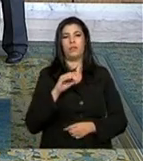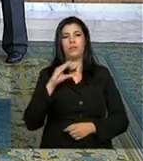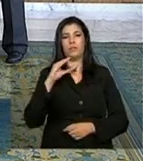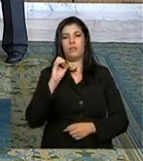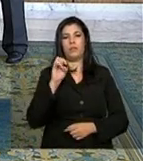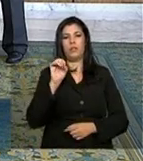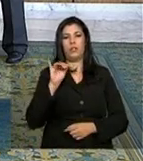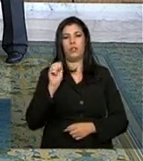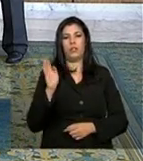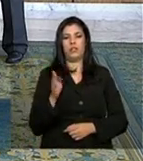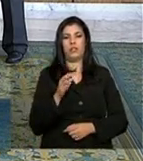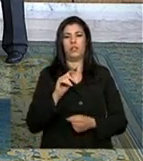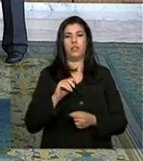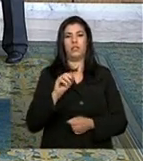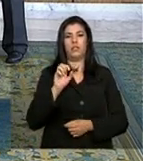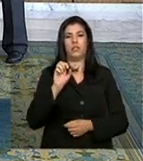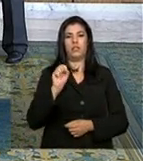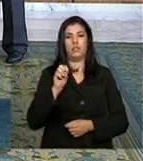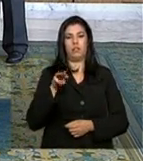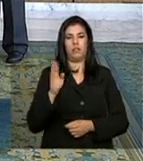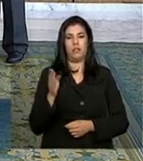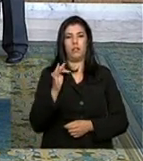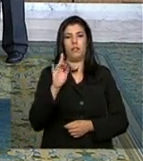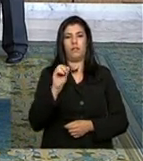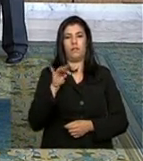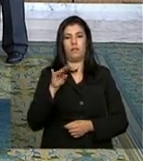do exterior.